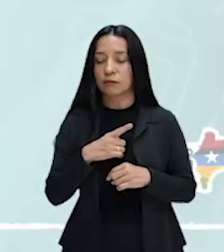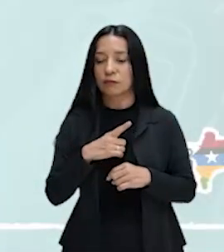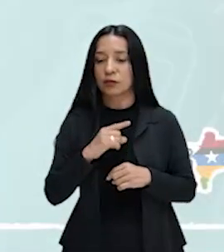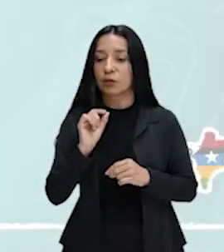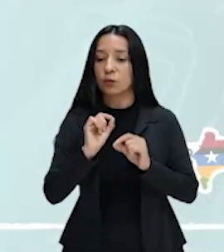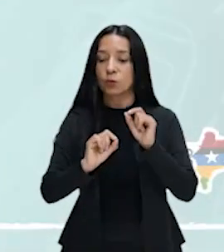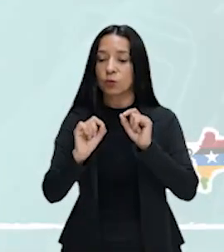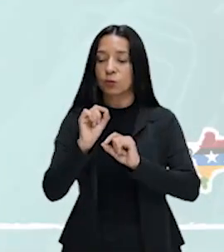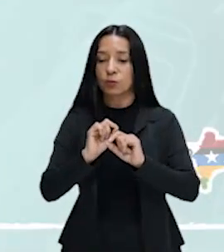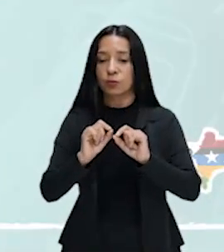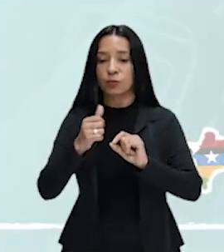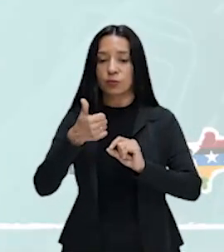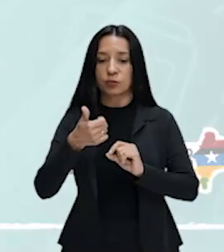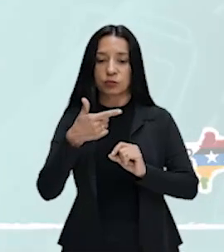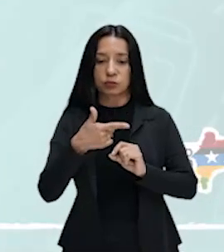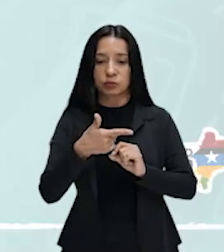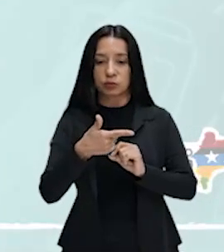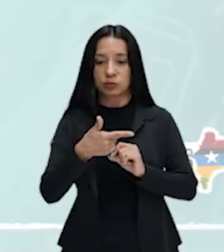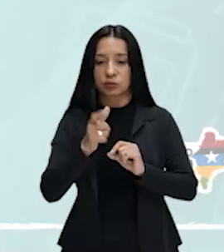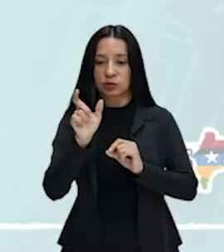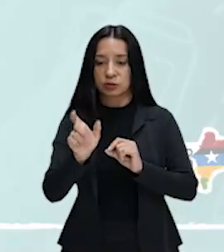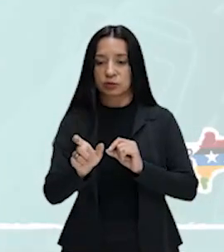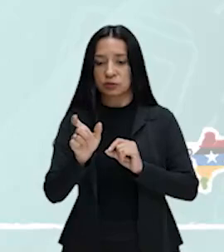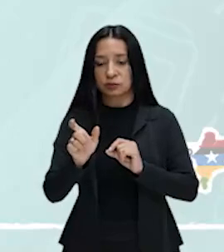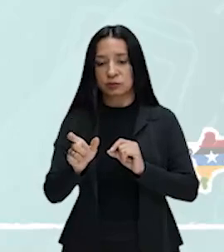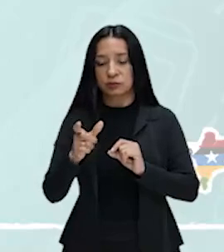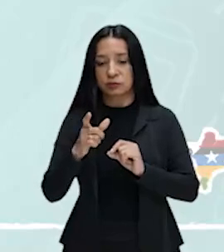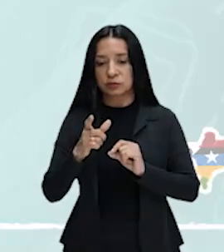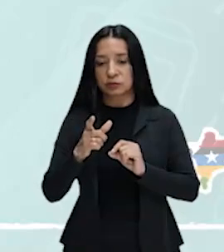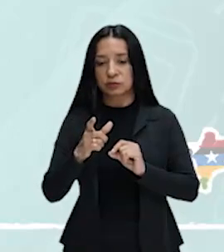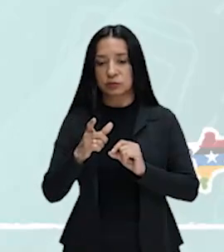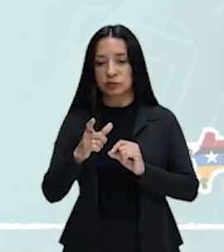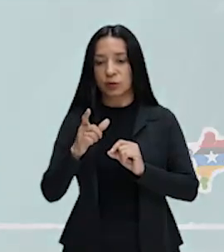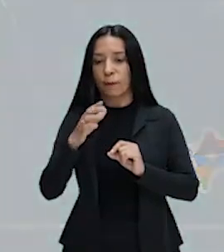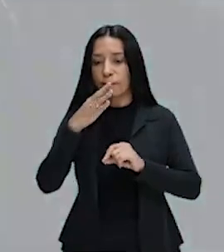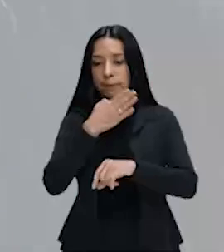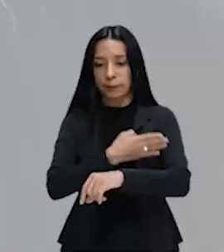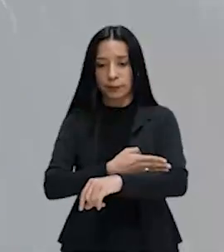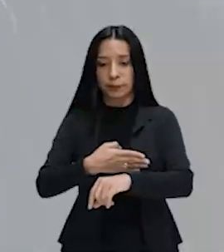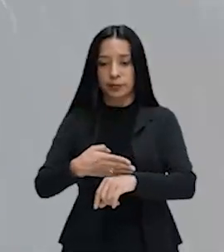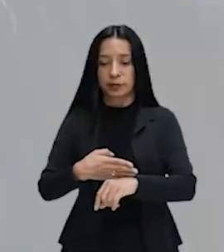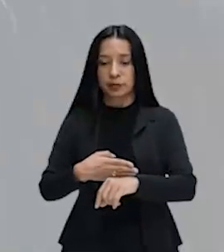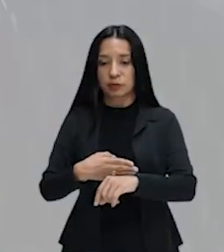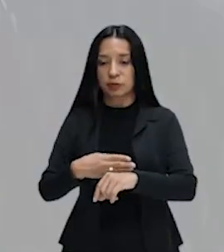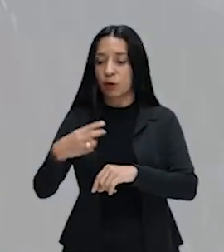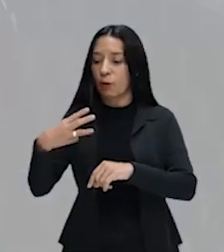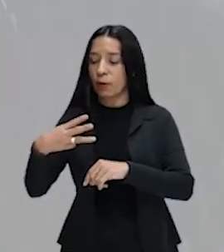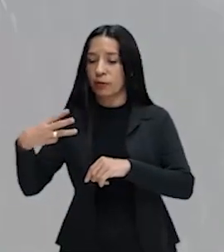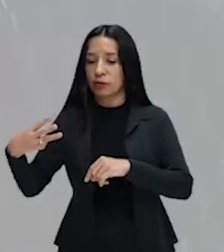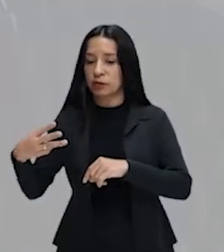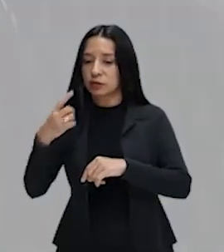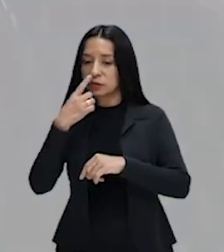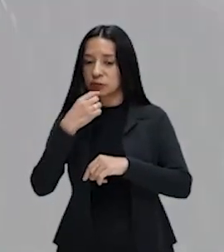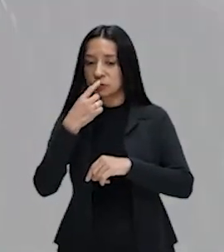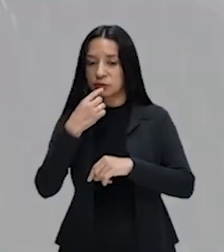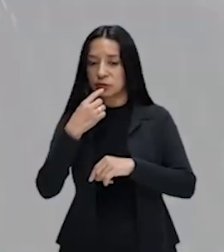12 indivíduos, né? 12 indivíduos serão brancos para 3